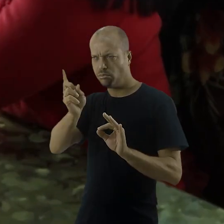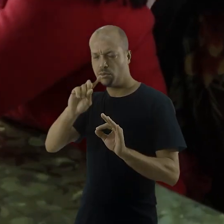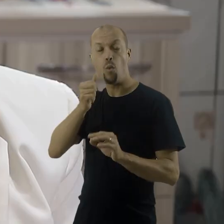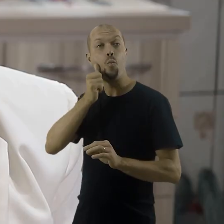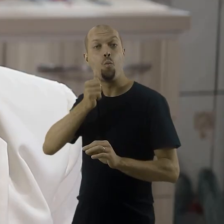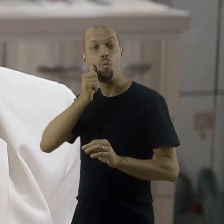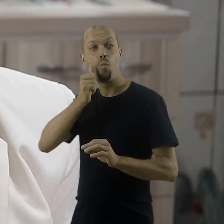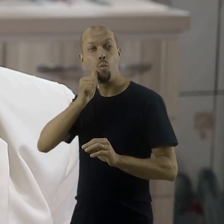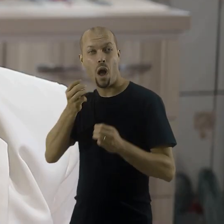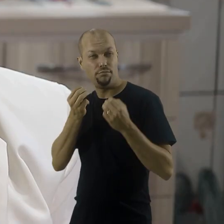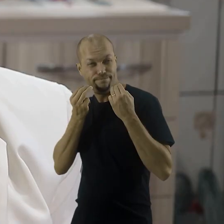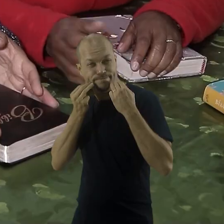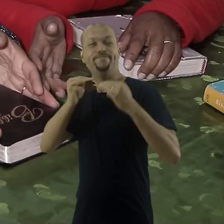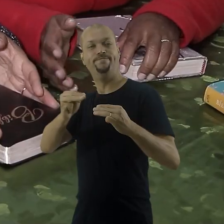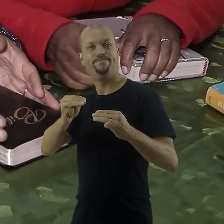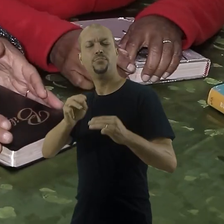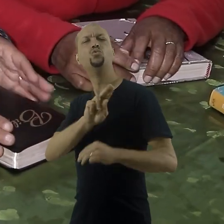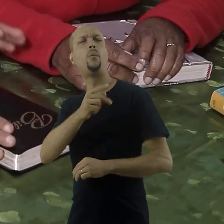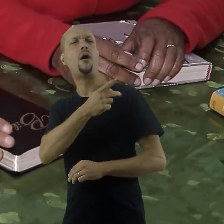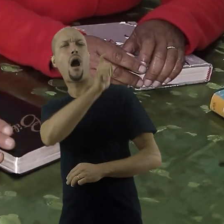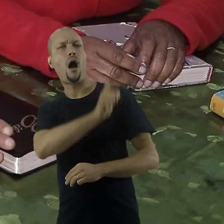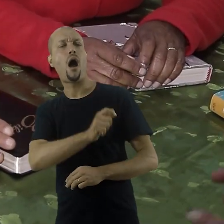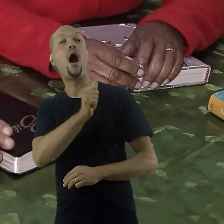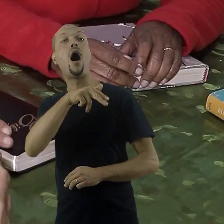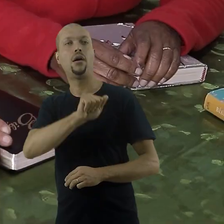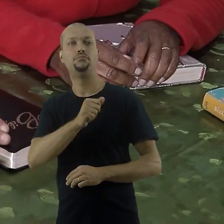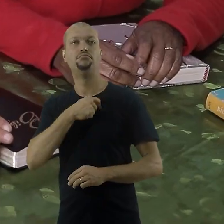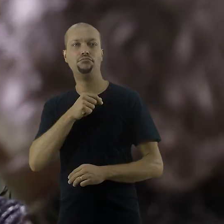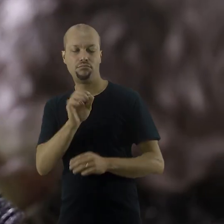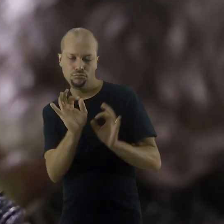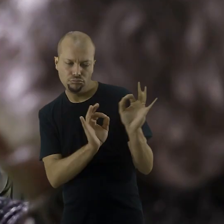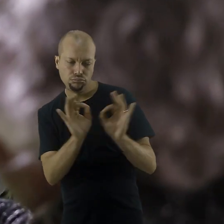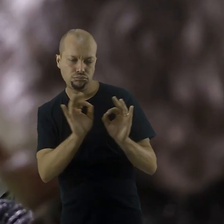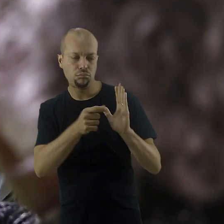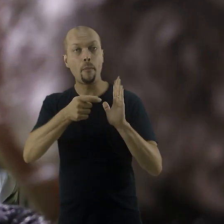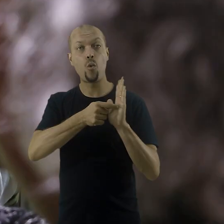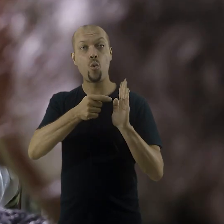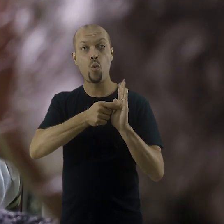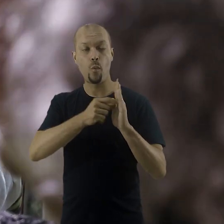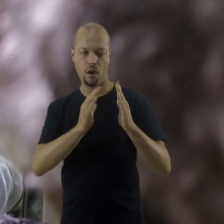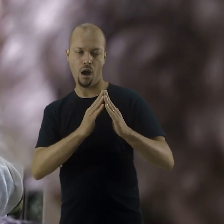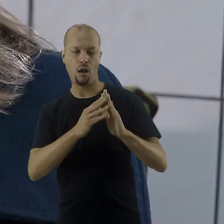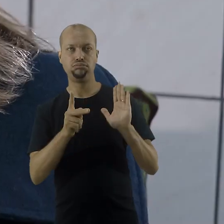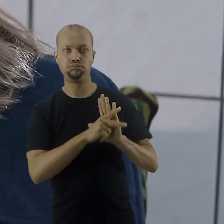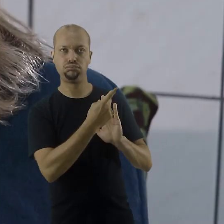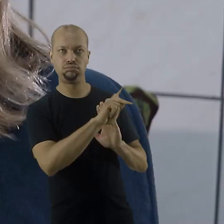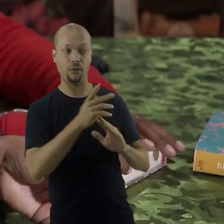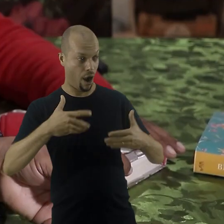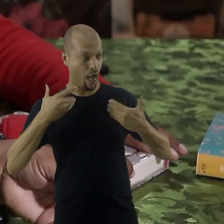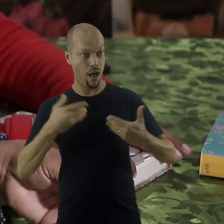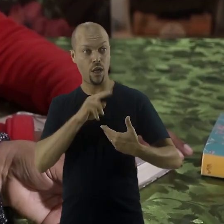missionária. Seu nome, Ana. Ela coordena um pequeno grupo em sua casa e tem a alegria de ser amiga de